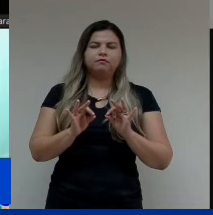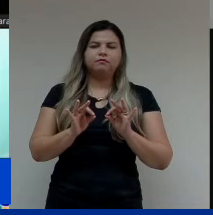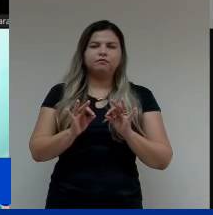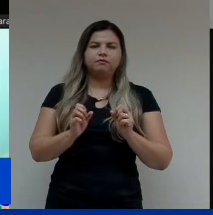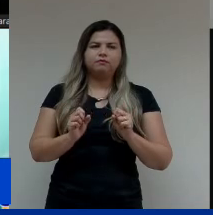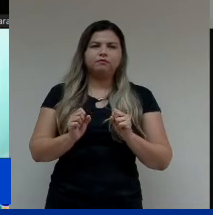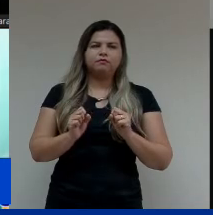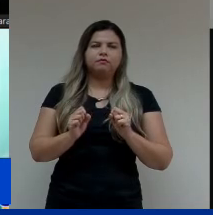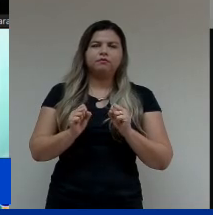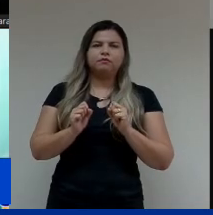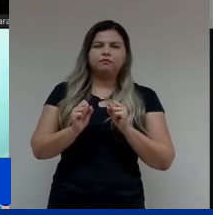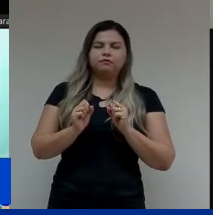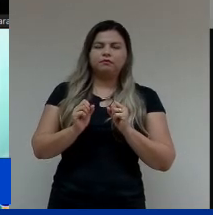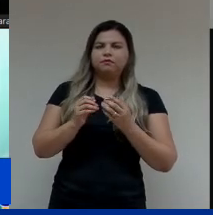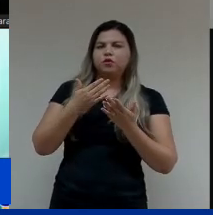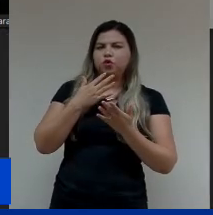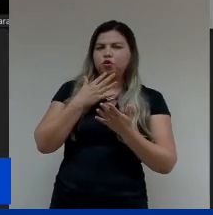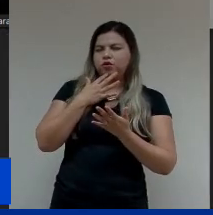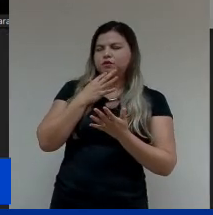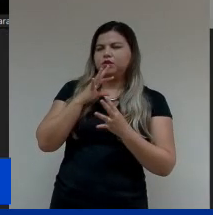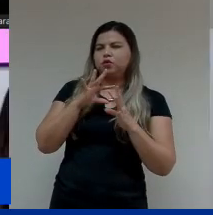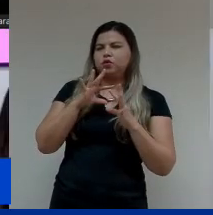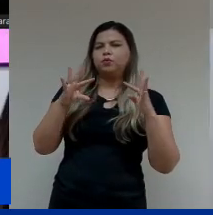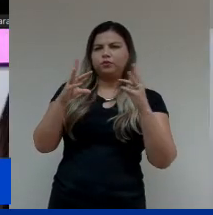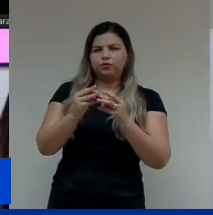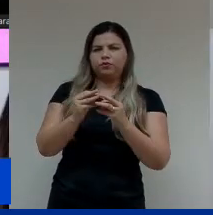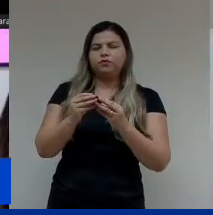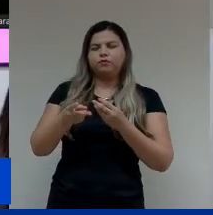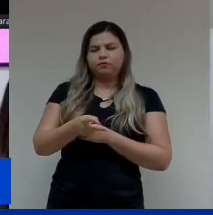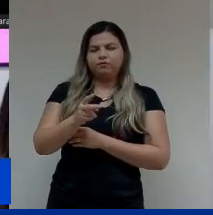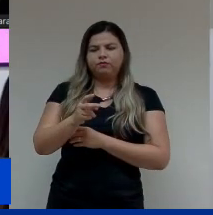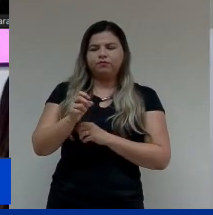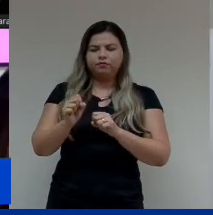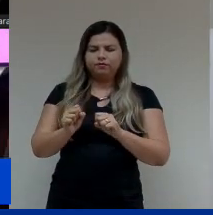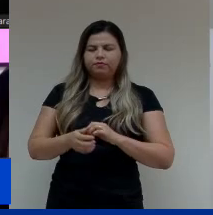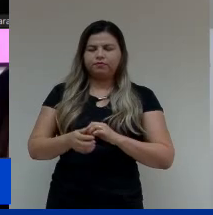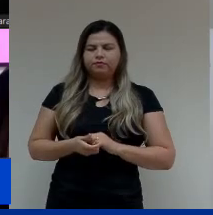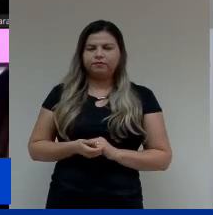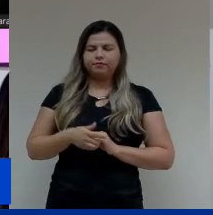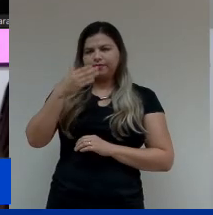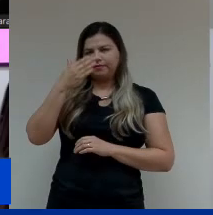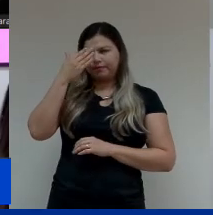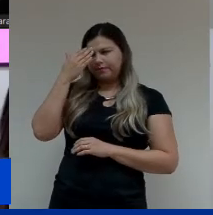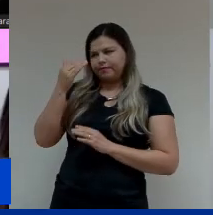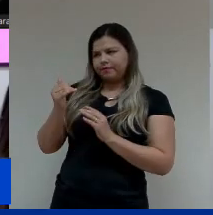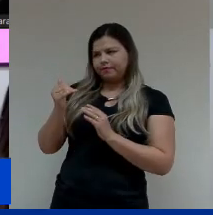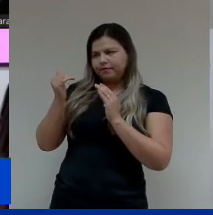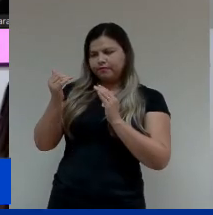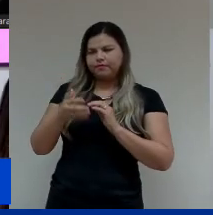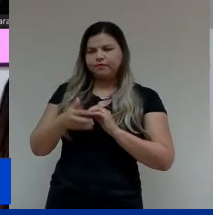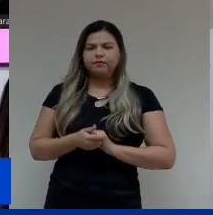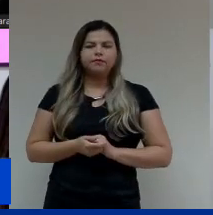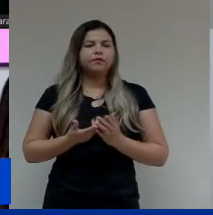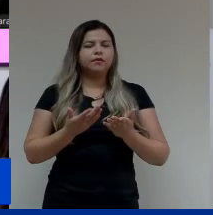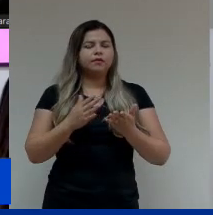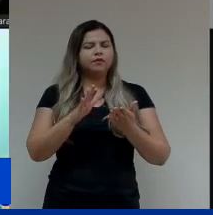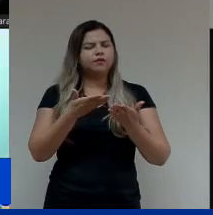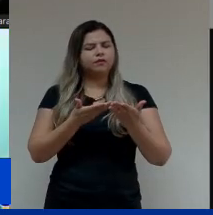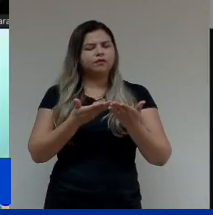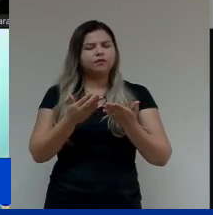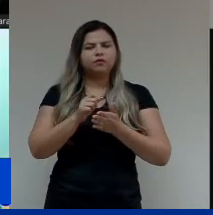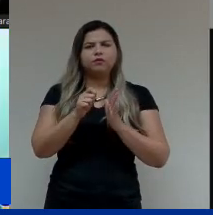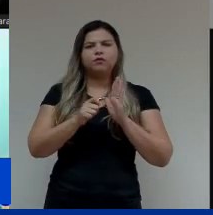o recurso está sendo conhecido à unanimidade. Pode prosseguir, Excelência. Obrigado, senhor presidente. O desembargo de declaração, de acordo com o